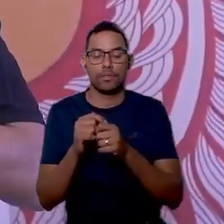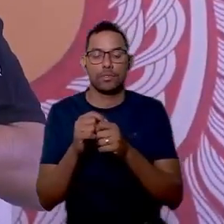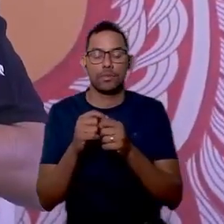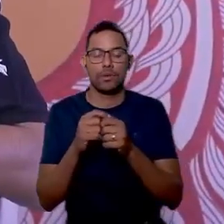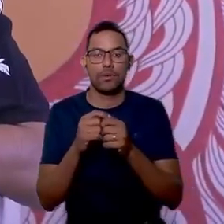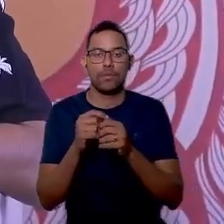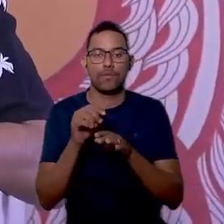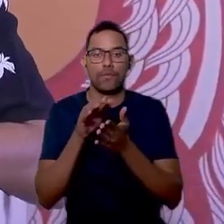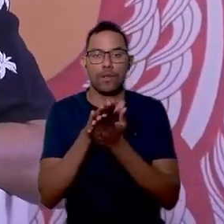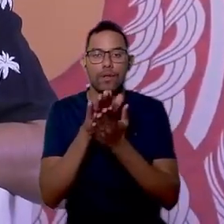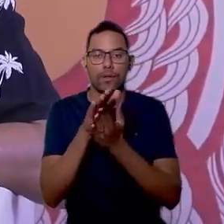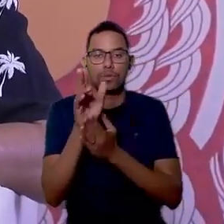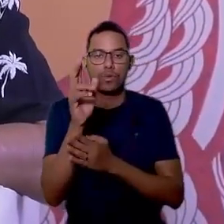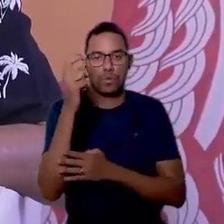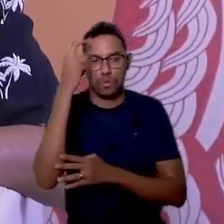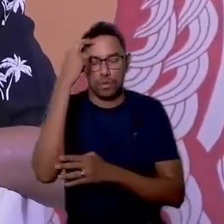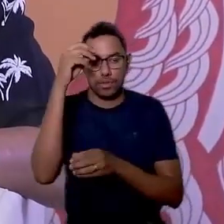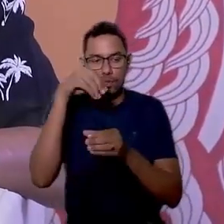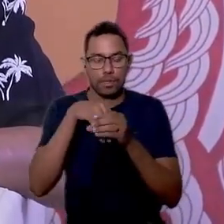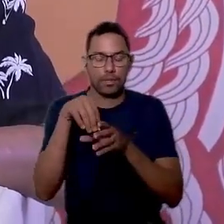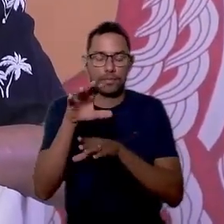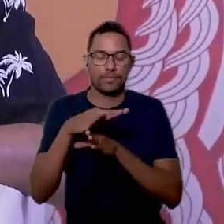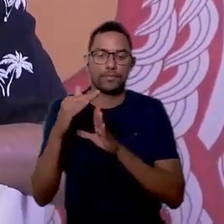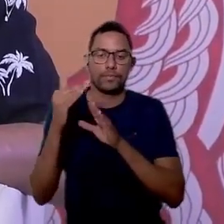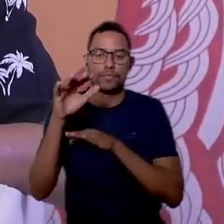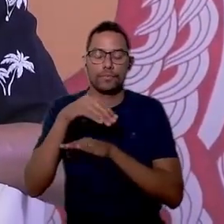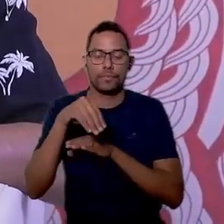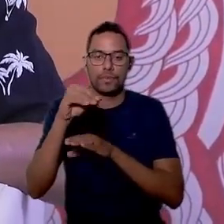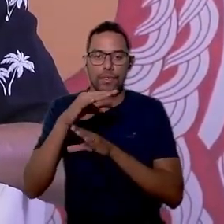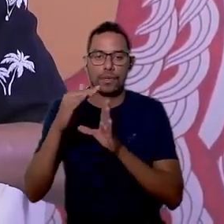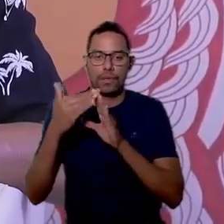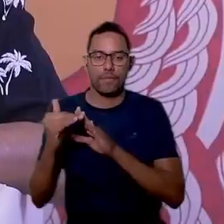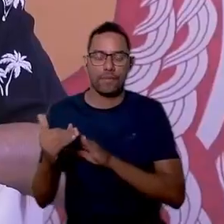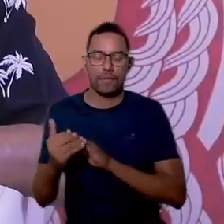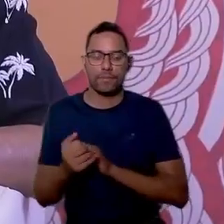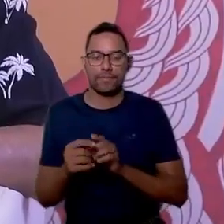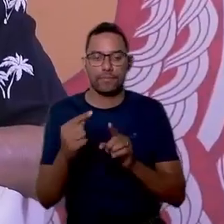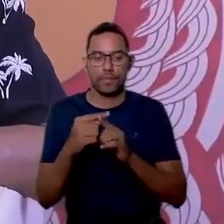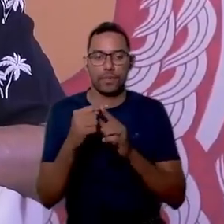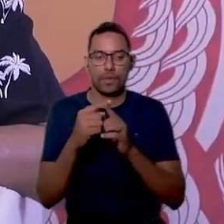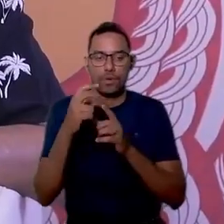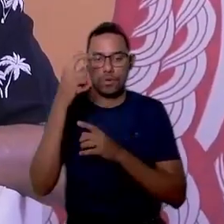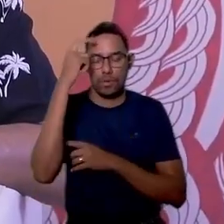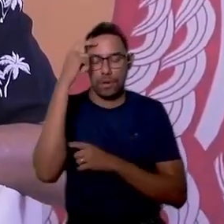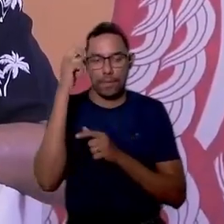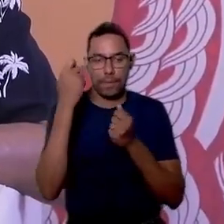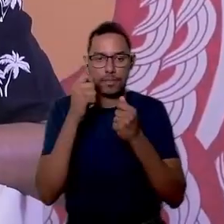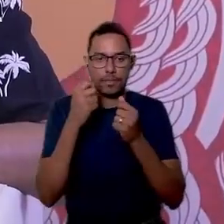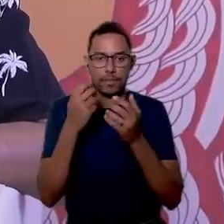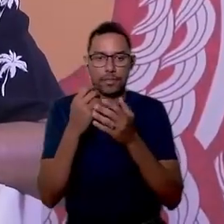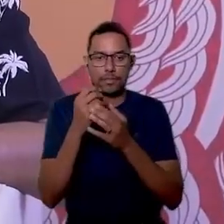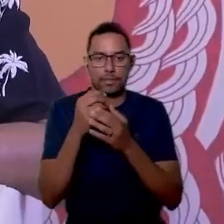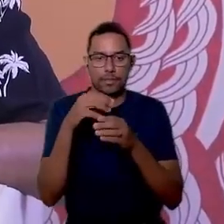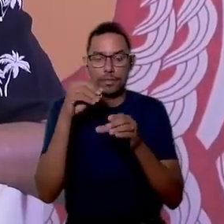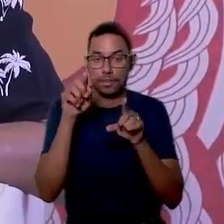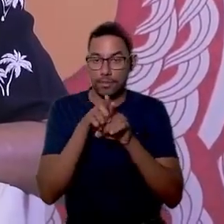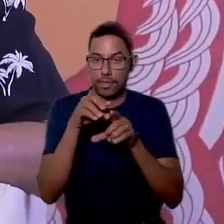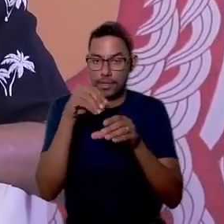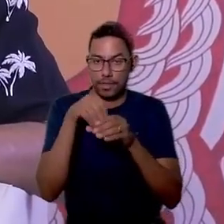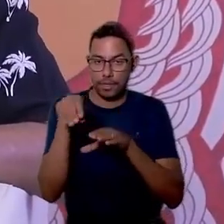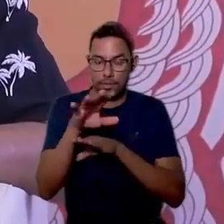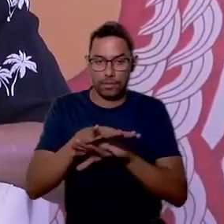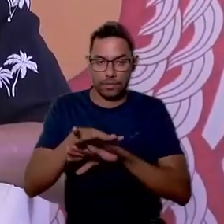para agentes culturais que estão dentro dos territórios de favela, para que essas atividades culturais se executassem também dentro dos